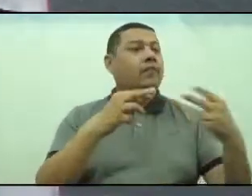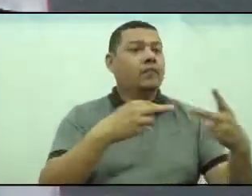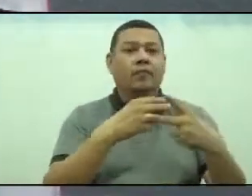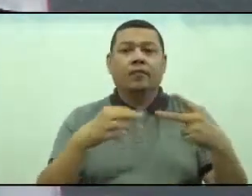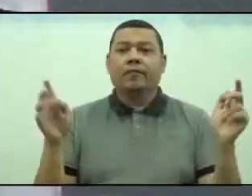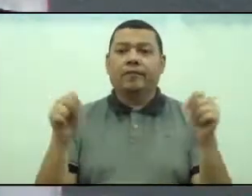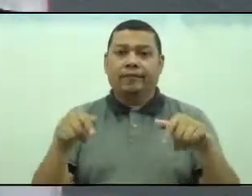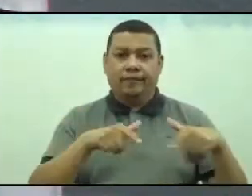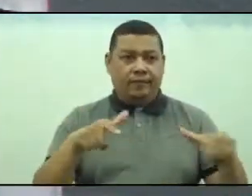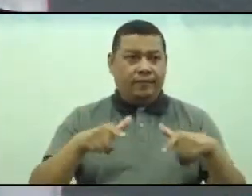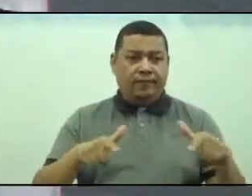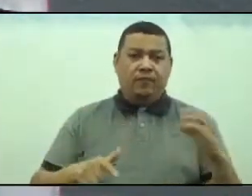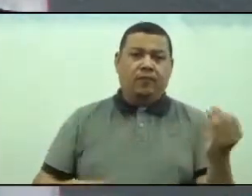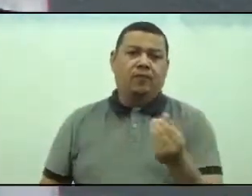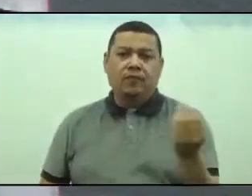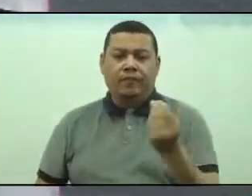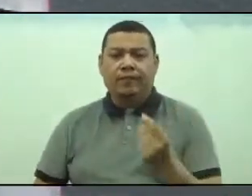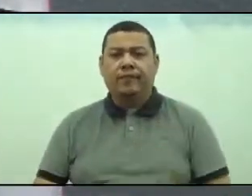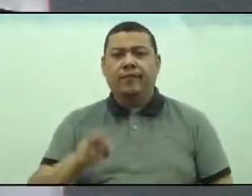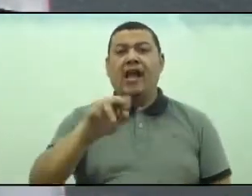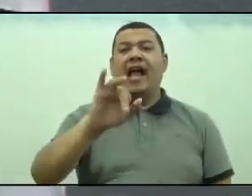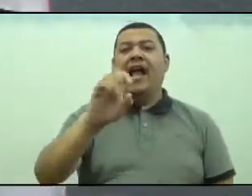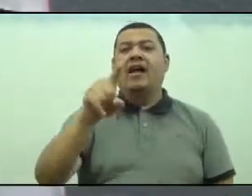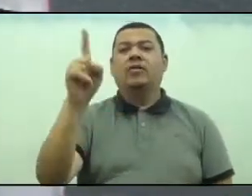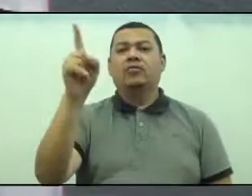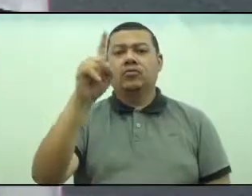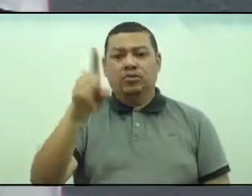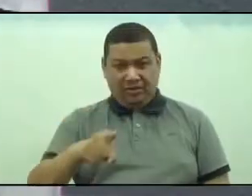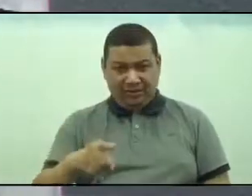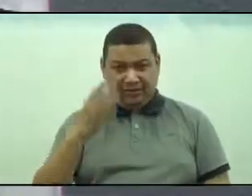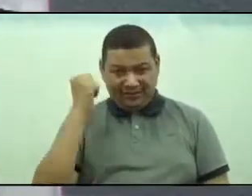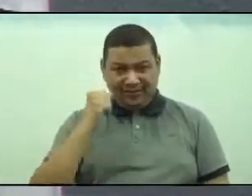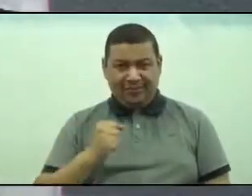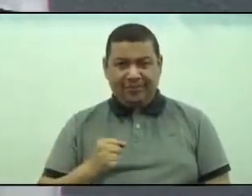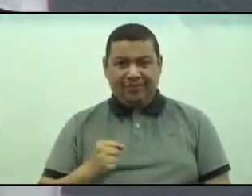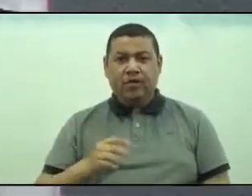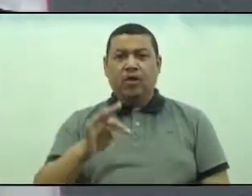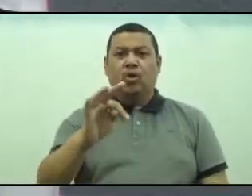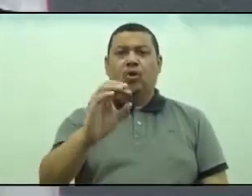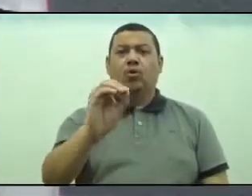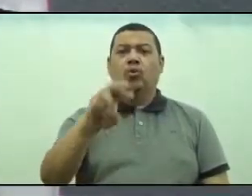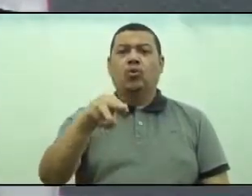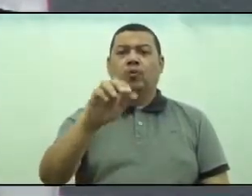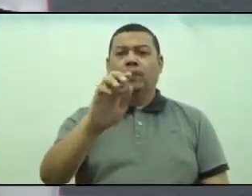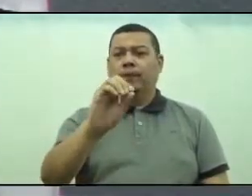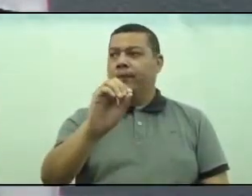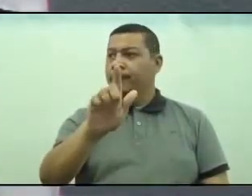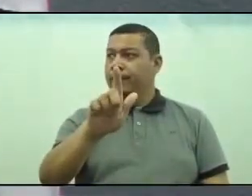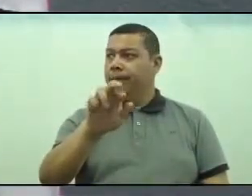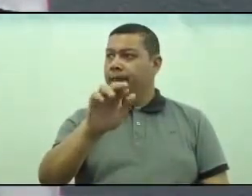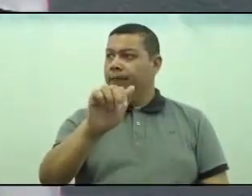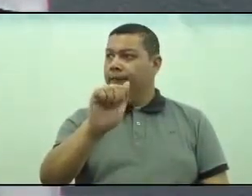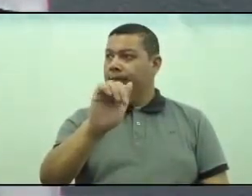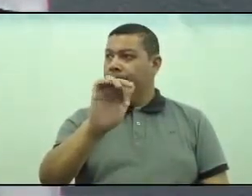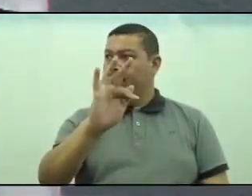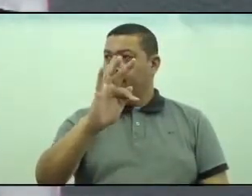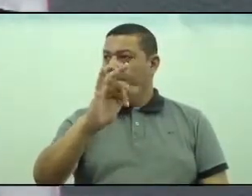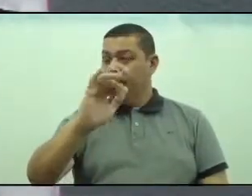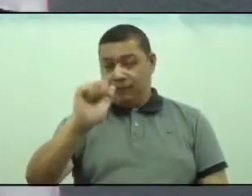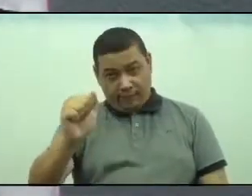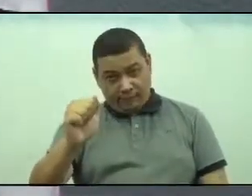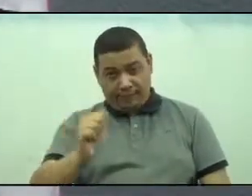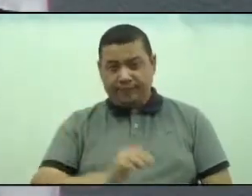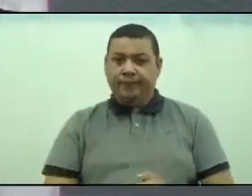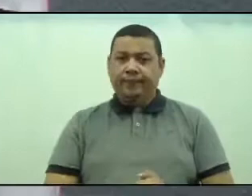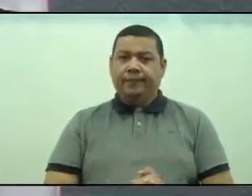de qualidade. É um raio-x que presta, é uma tomografia que presta. É